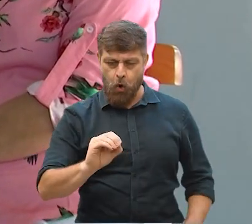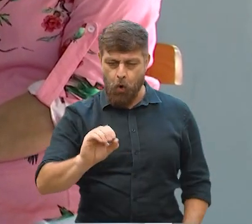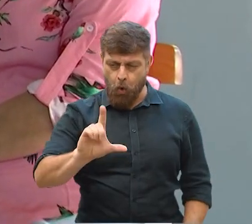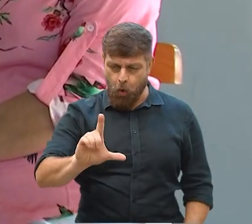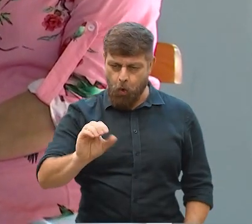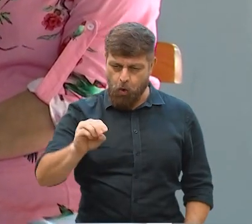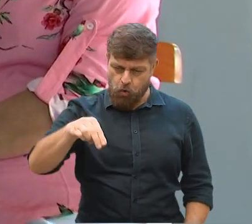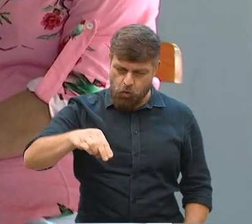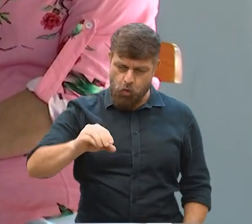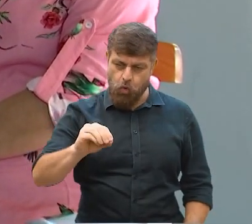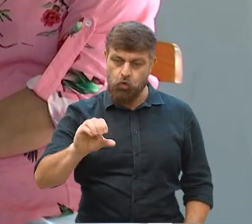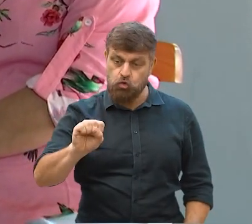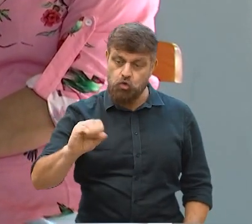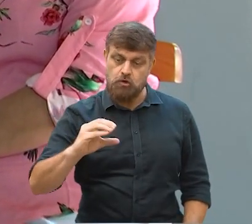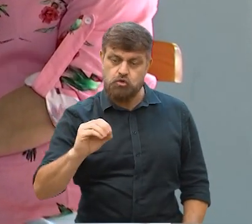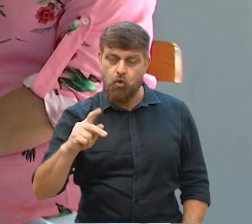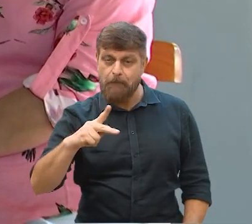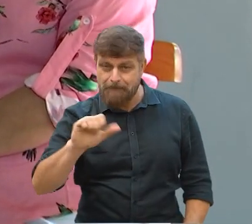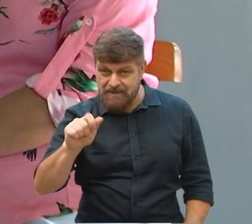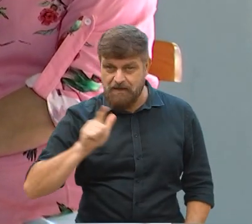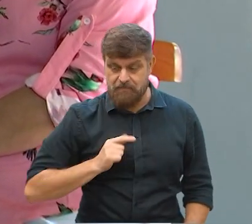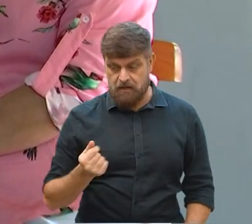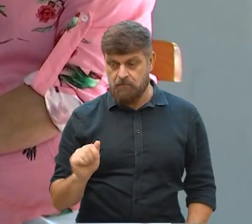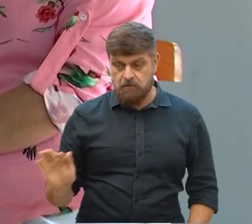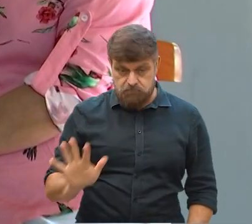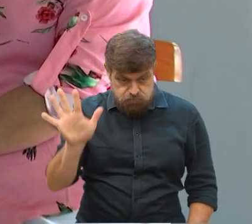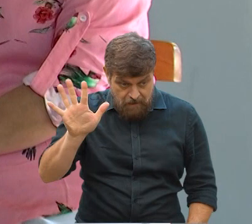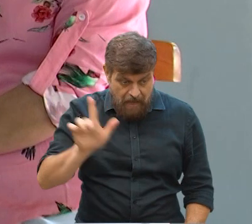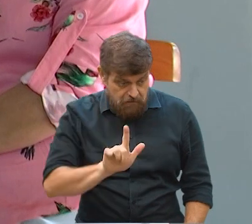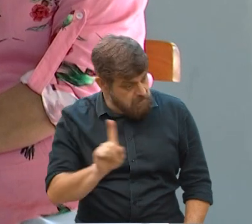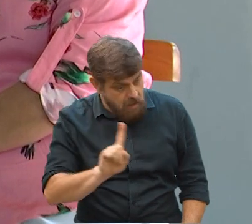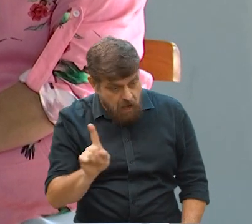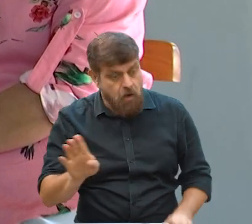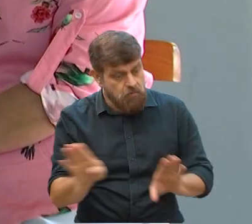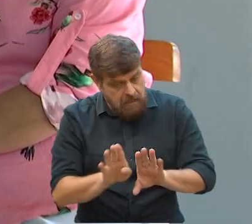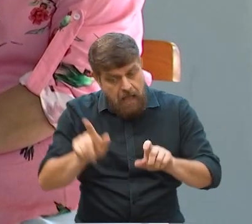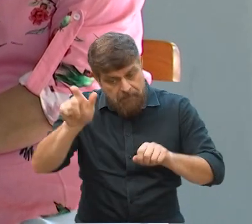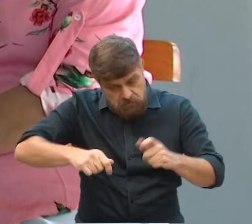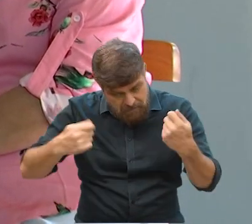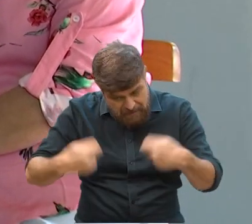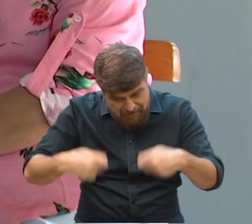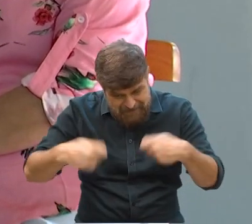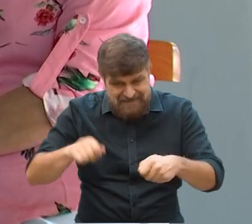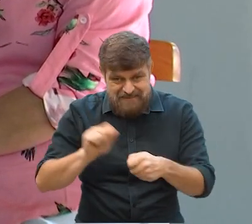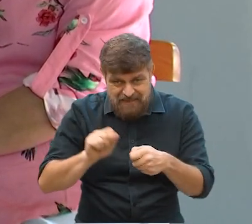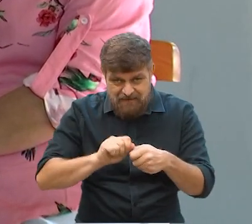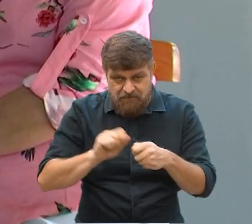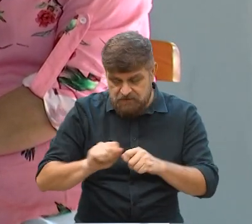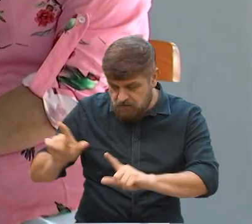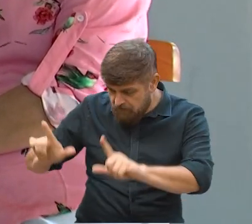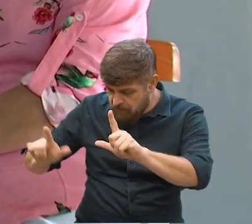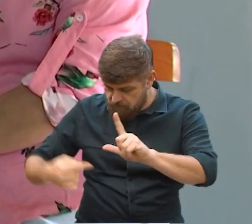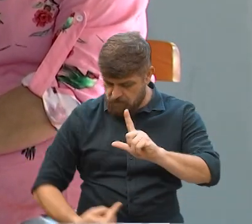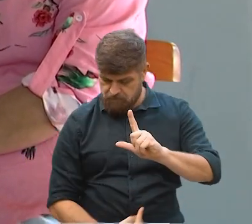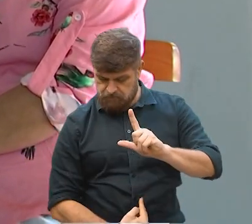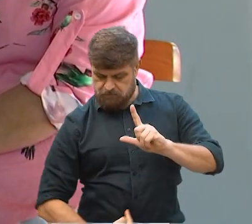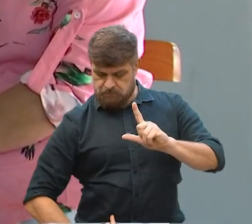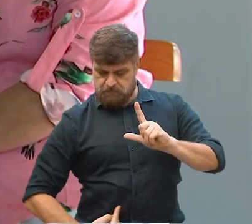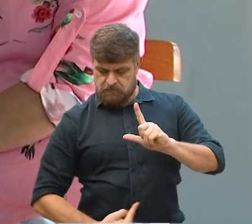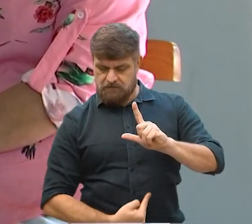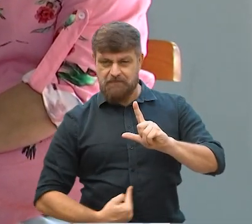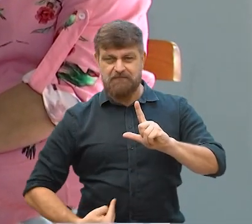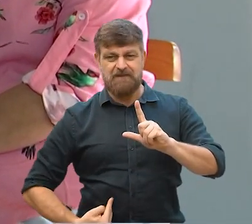não é também um valor absurdo pelo custo-benefício. Ou seja, a pessoa deve fazer esse exame a